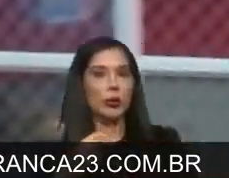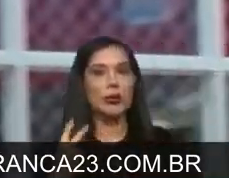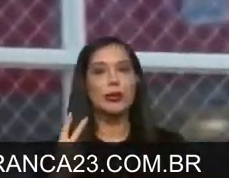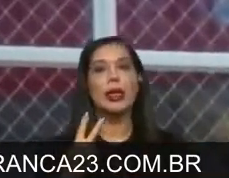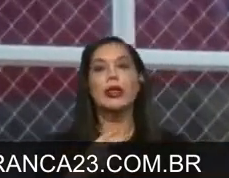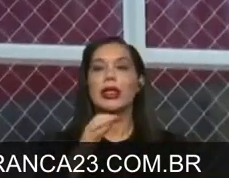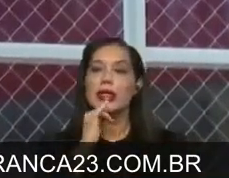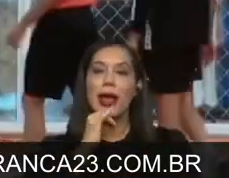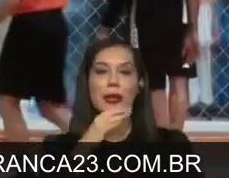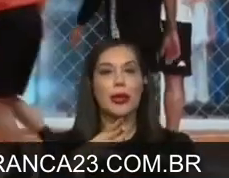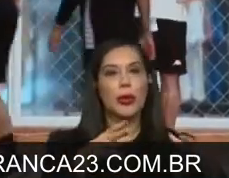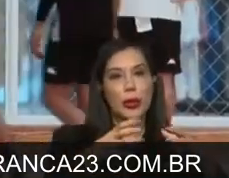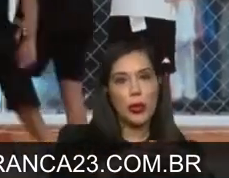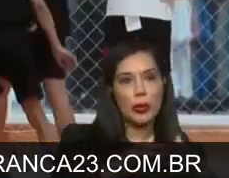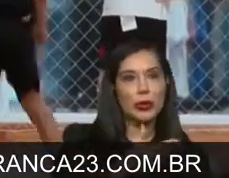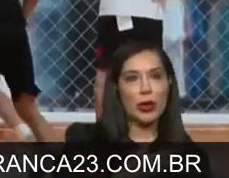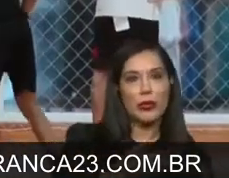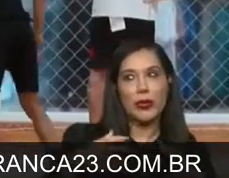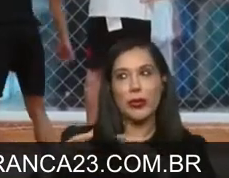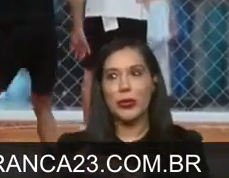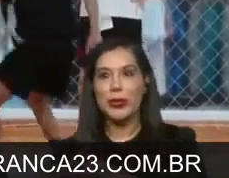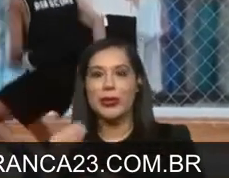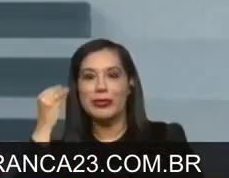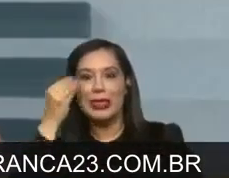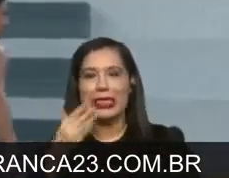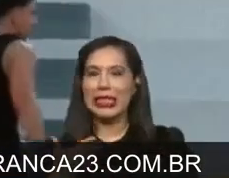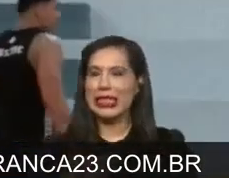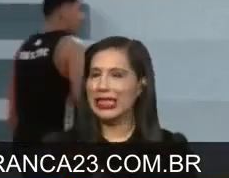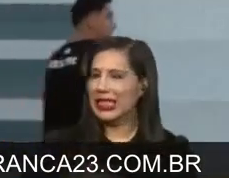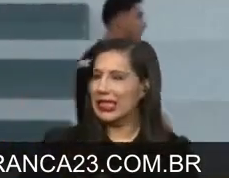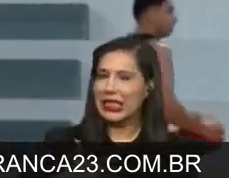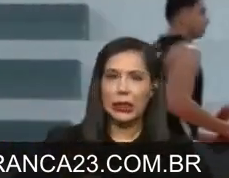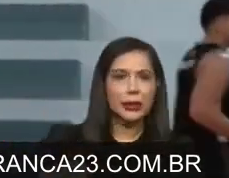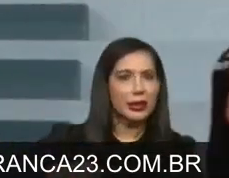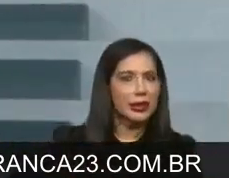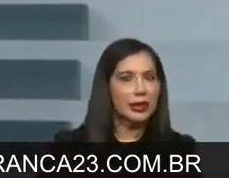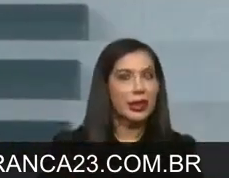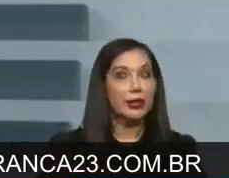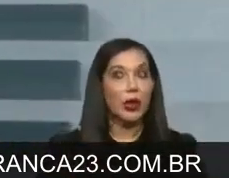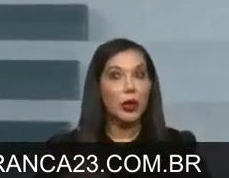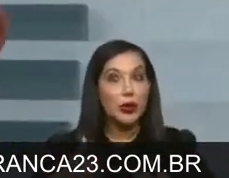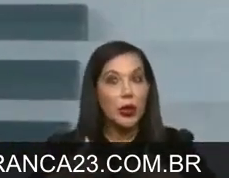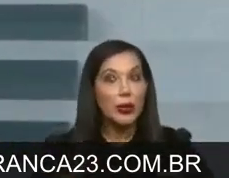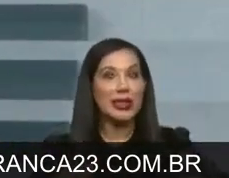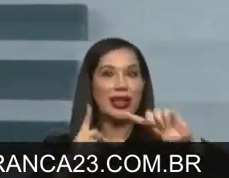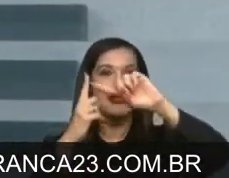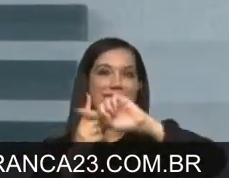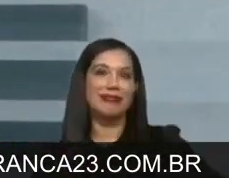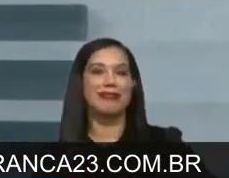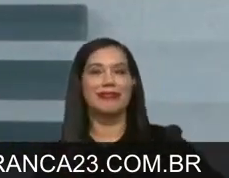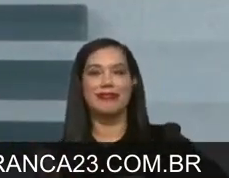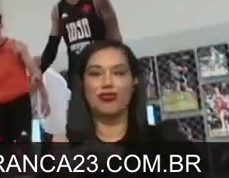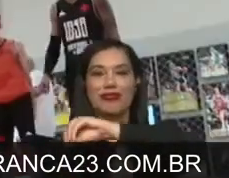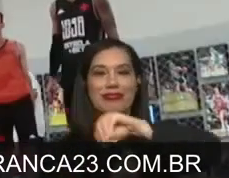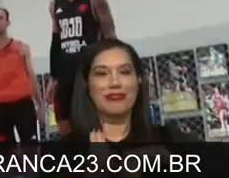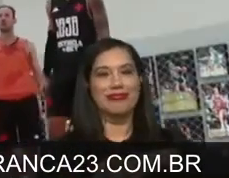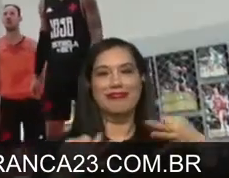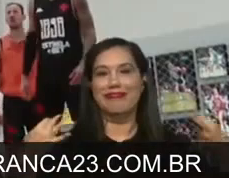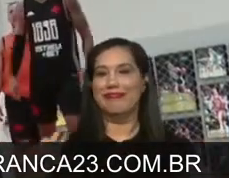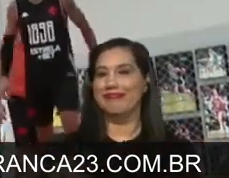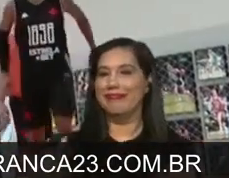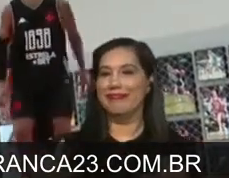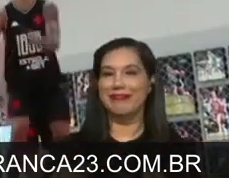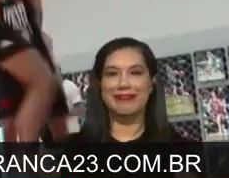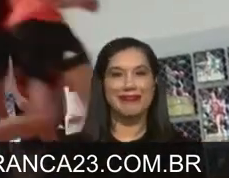extremos estão indo com tudo nos treinos, para que quando a bola subir, a combinação esteja bem azeitada. E também